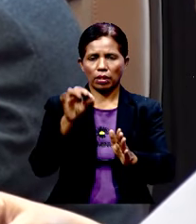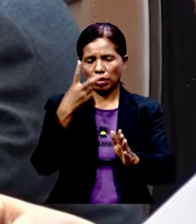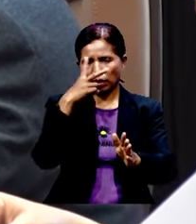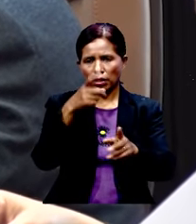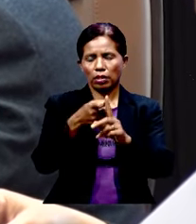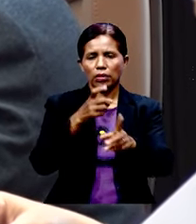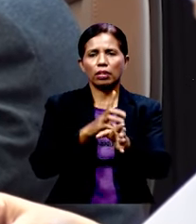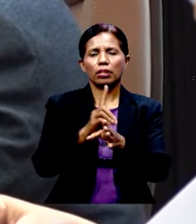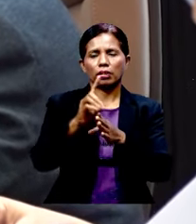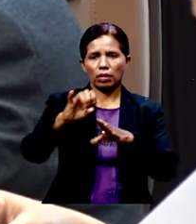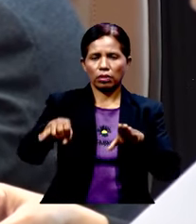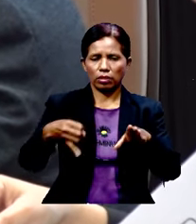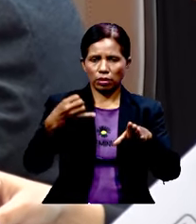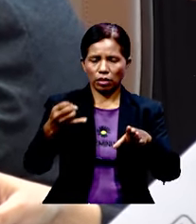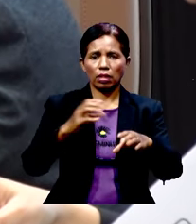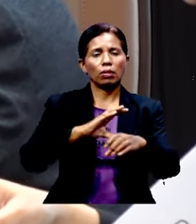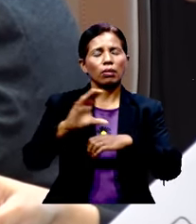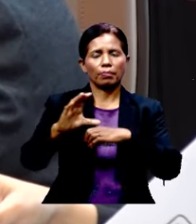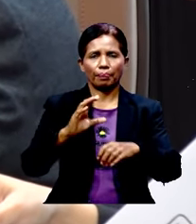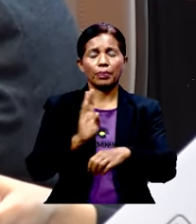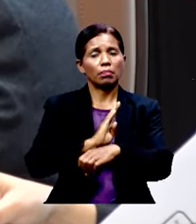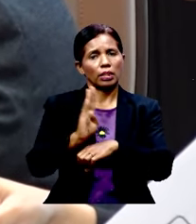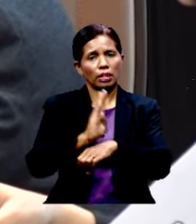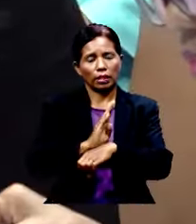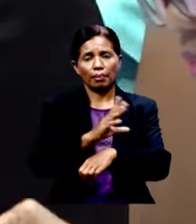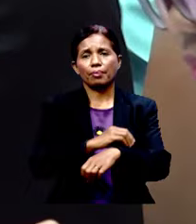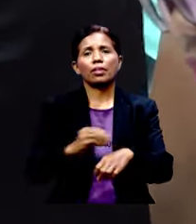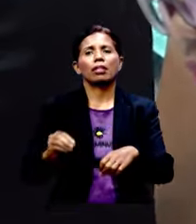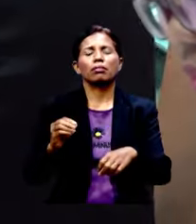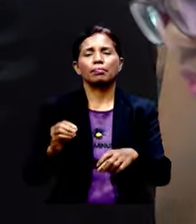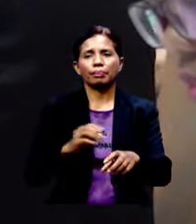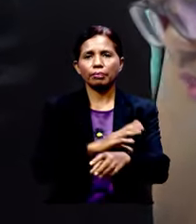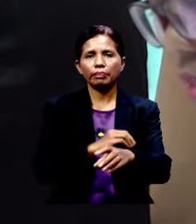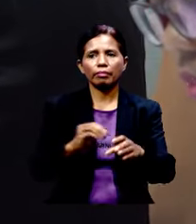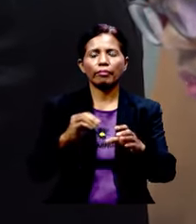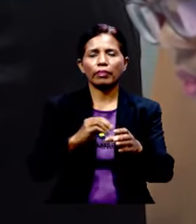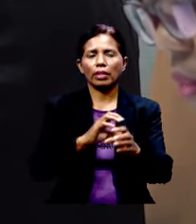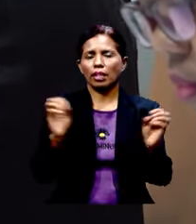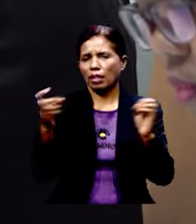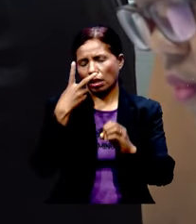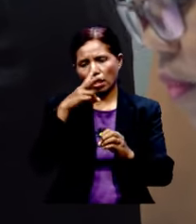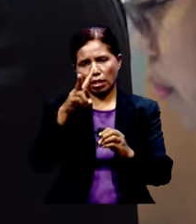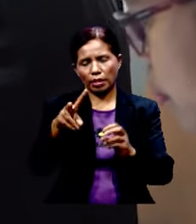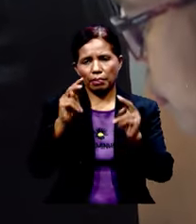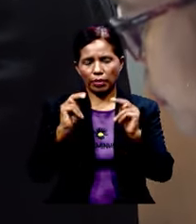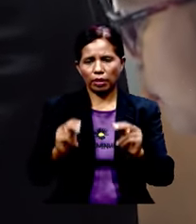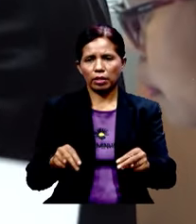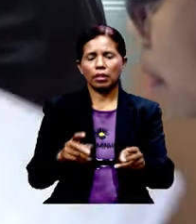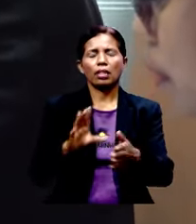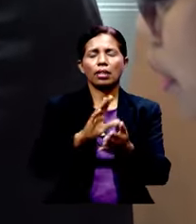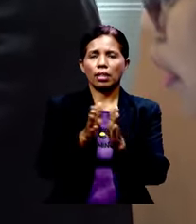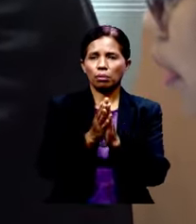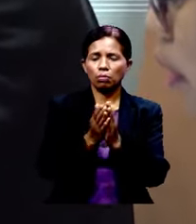o Direção-Geral Comércio União. Diploma NEMOS resisto e a cadastro comercial, lahareba a necessidade de licenciamento